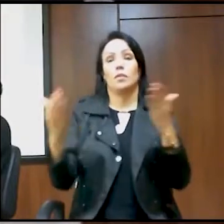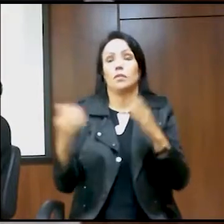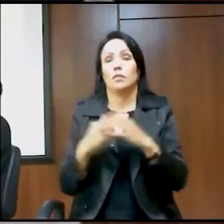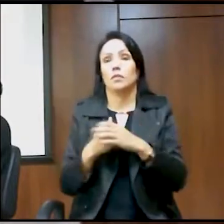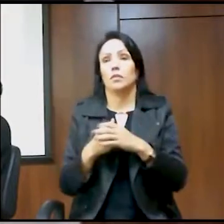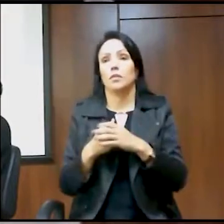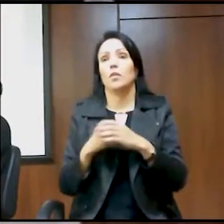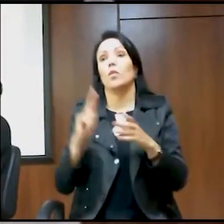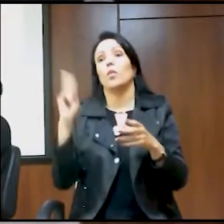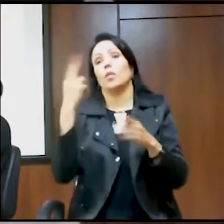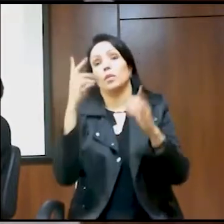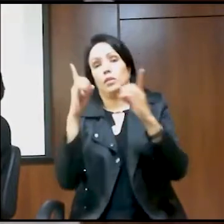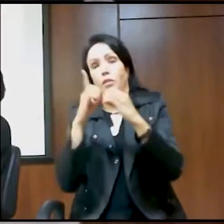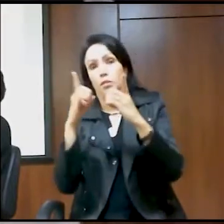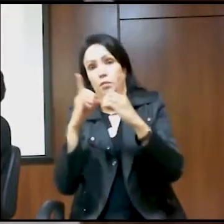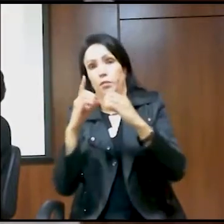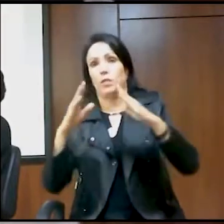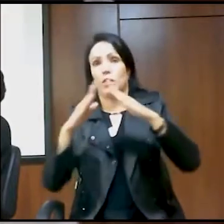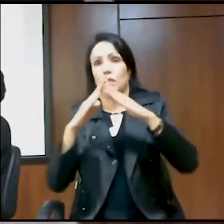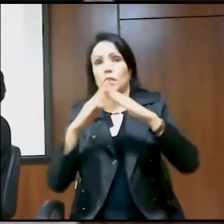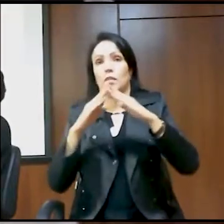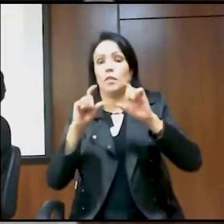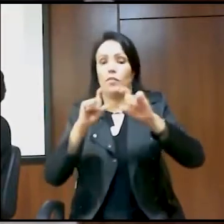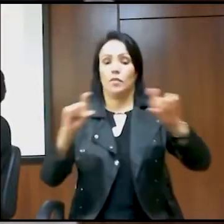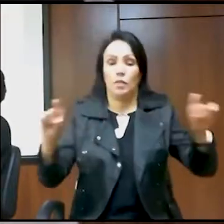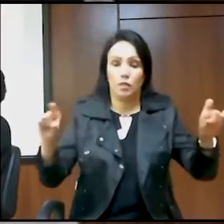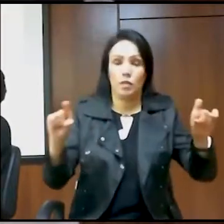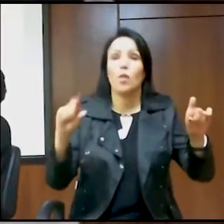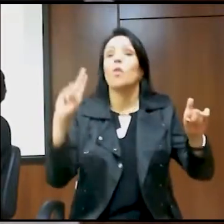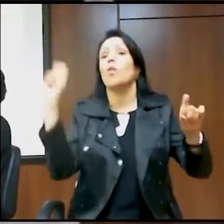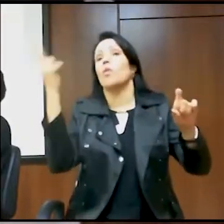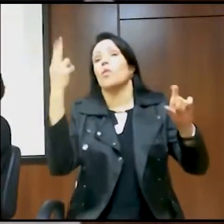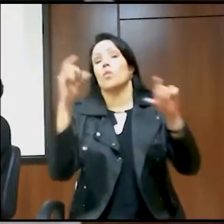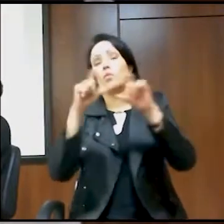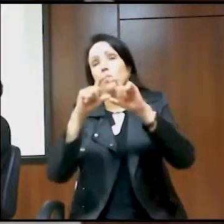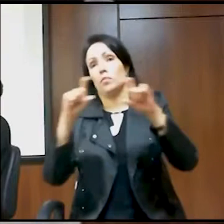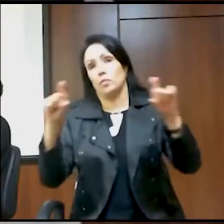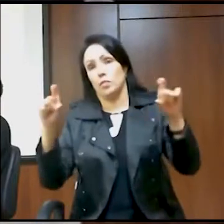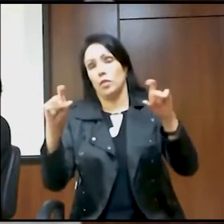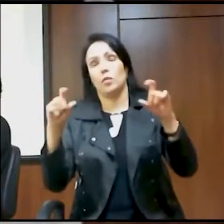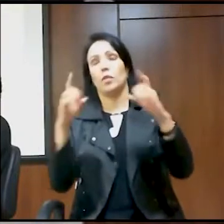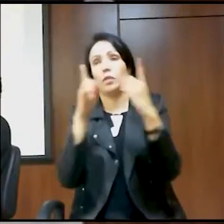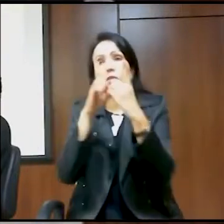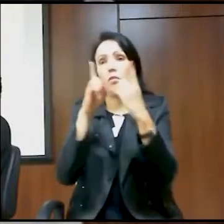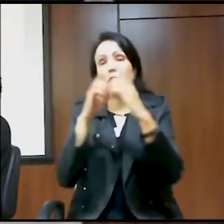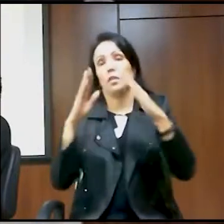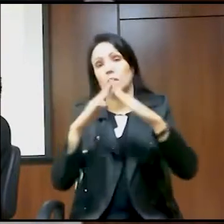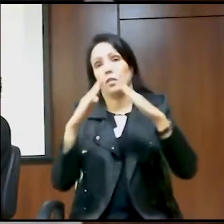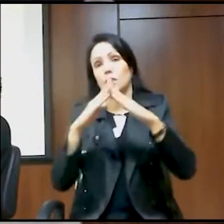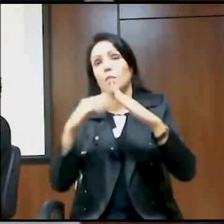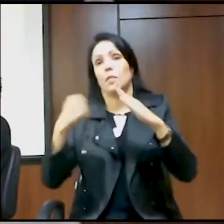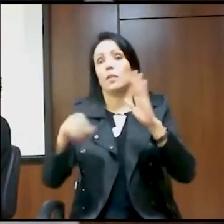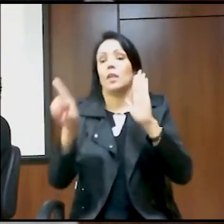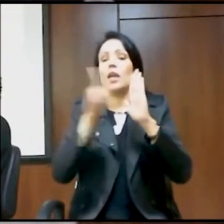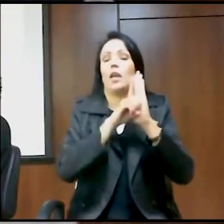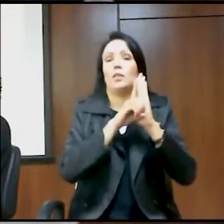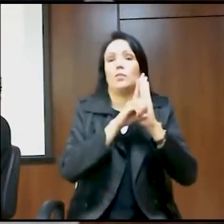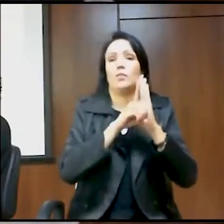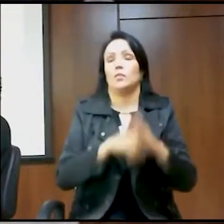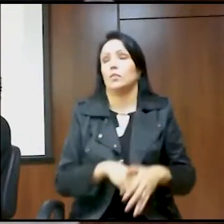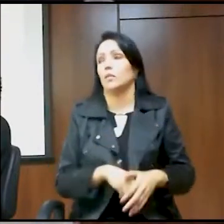Ou o atendimento habitacional é pela faixa, ou o atendimento habitacional vai ser pelo decreto. Mas o decreto precisa ser, na minha